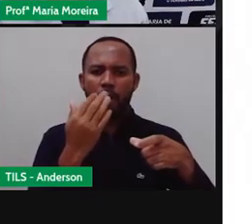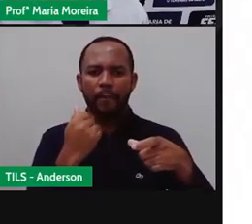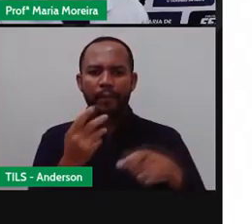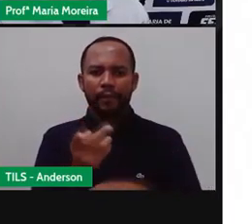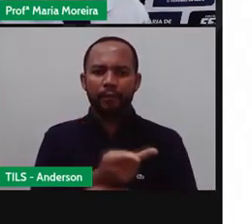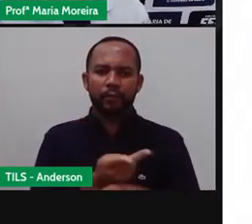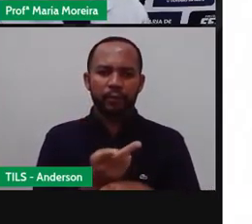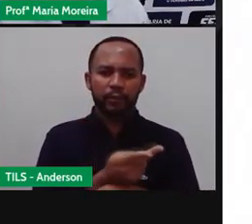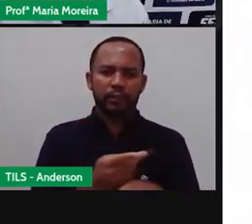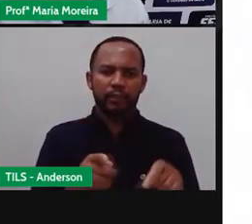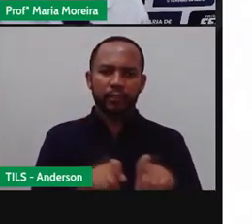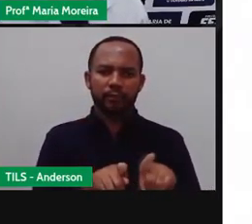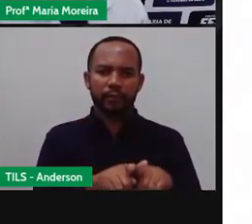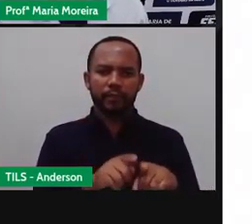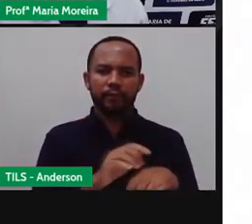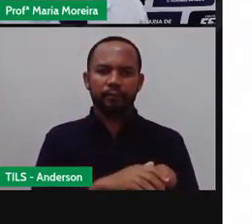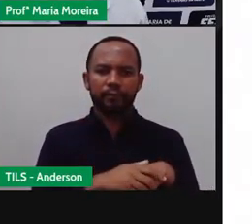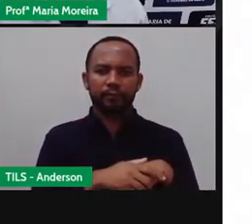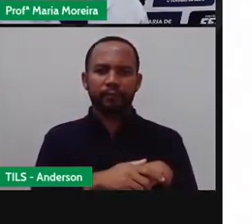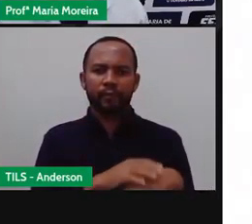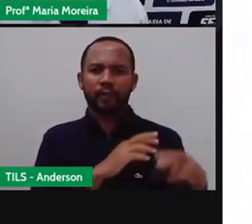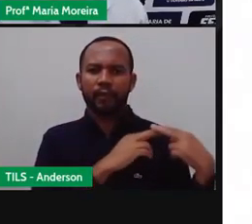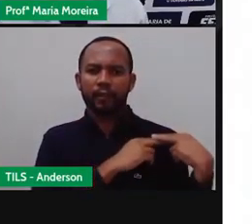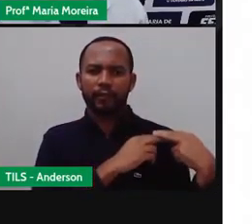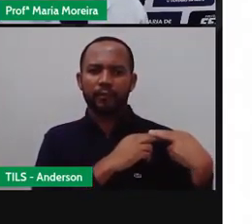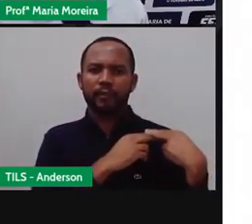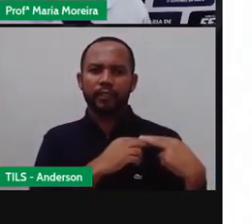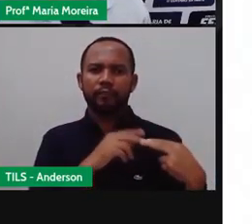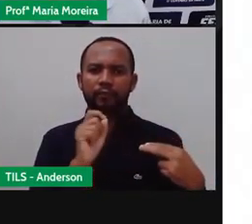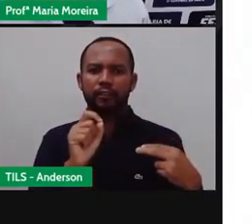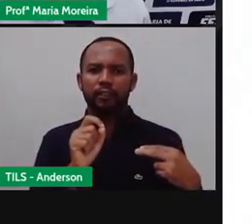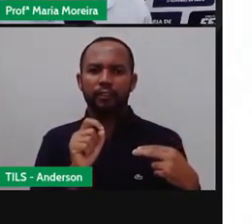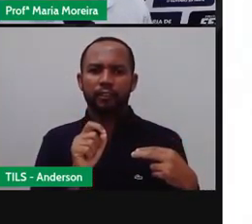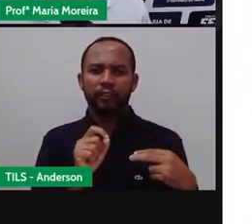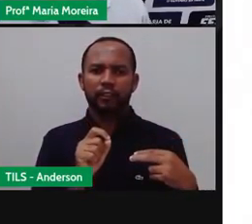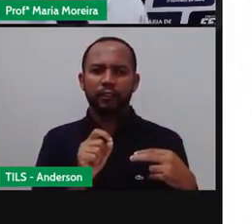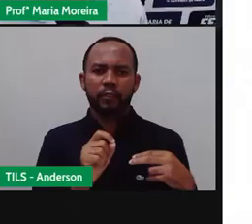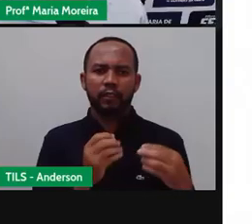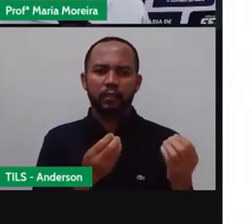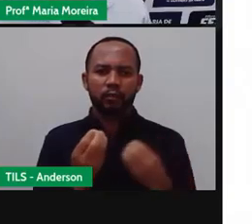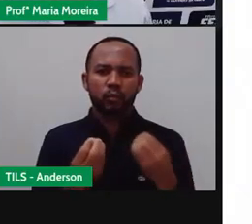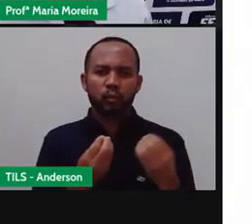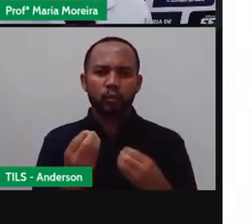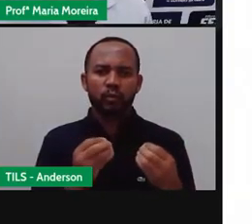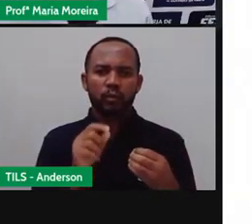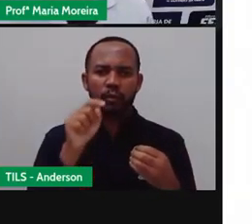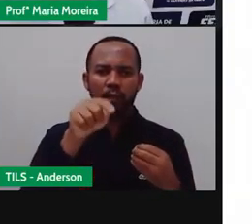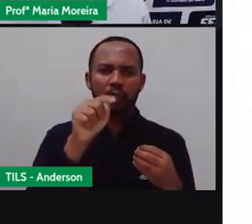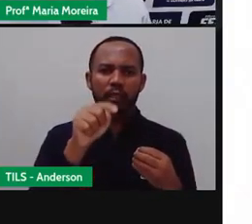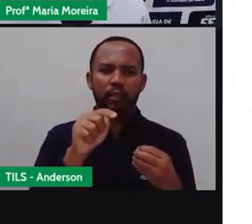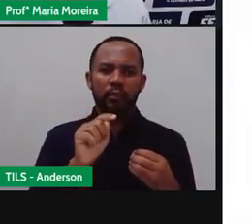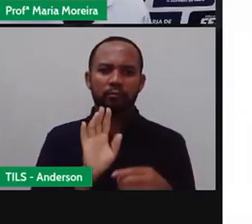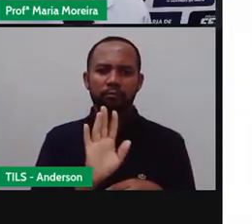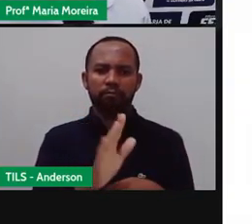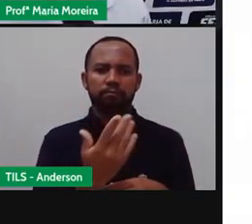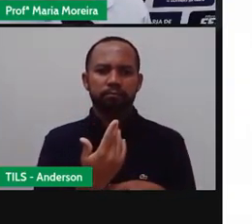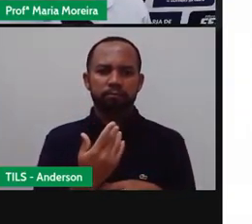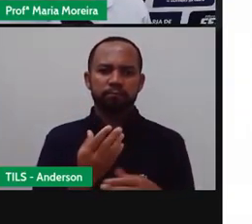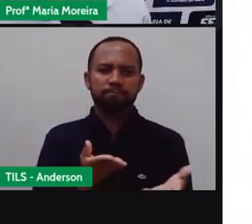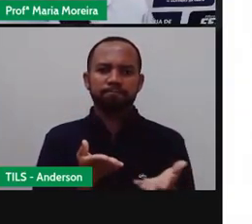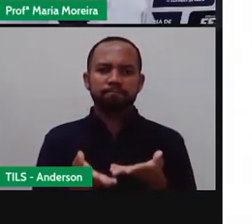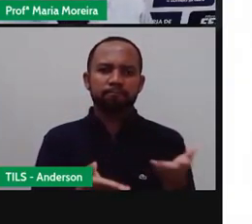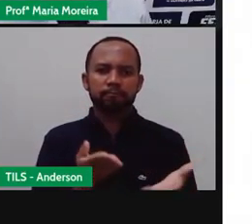As operárias. E as responsáveis pelo cuidado com as larvas, os machos, não é isso? E temos aí as que são responsáveis